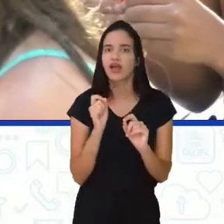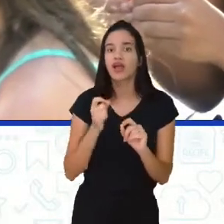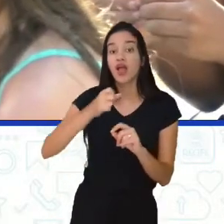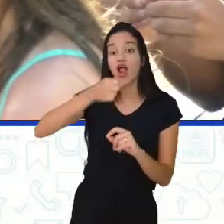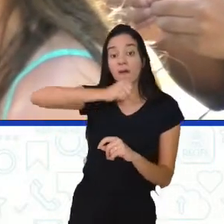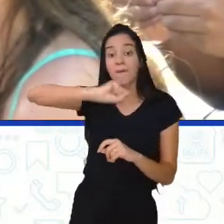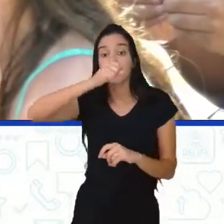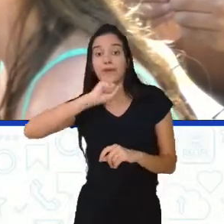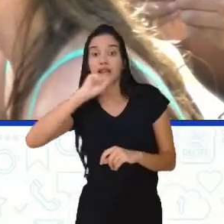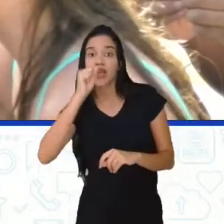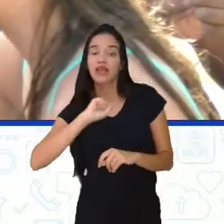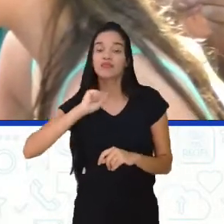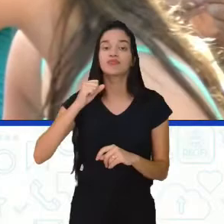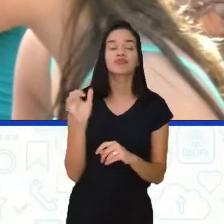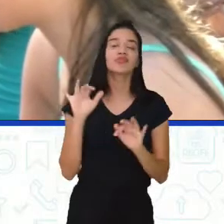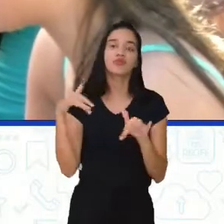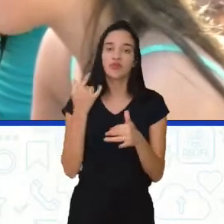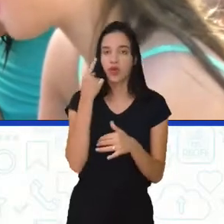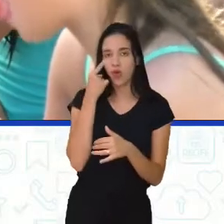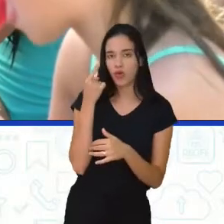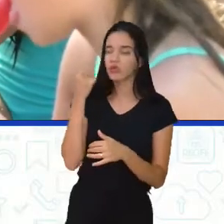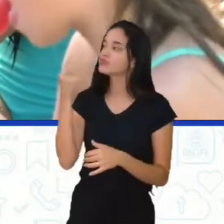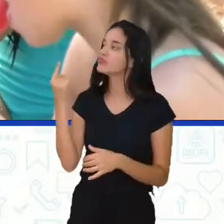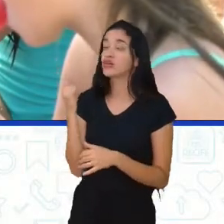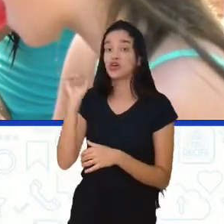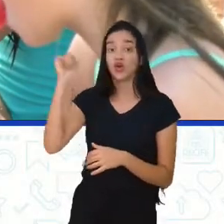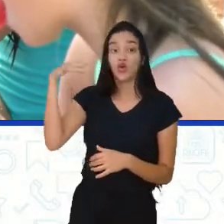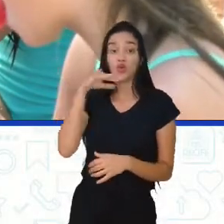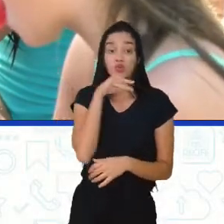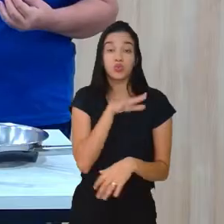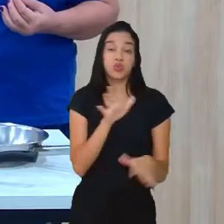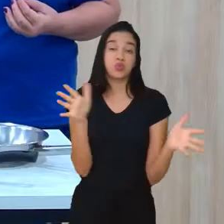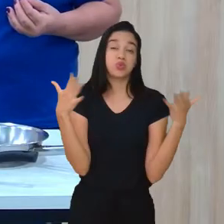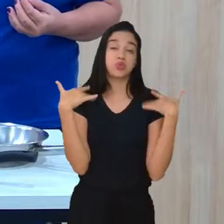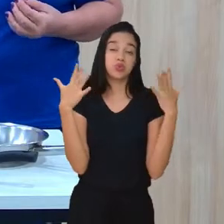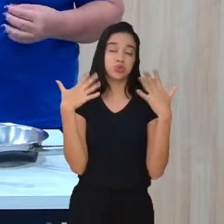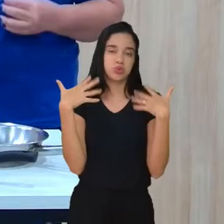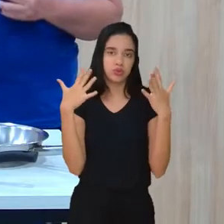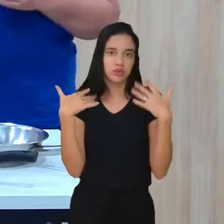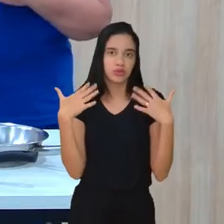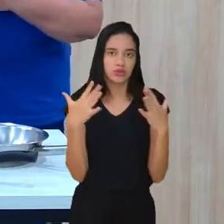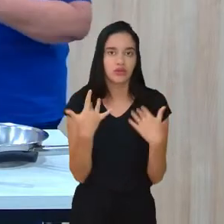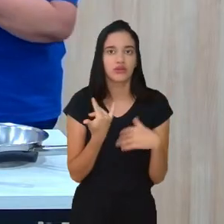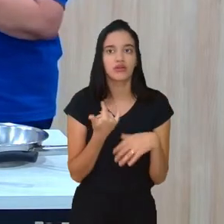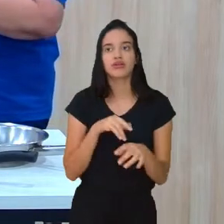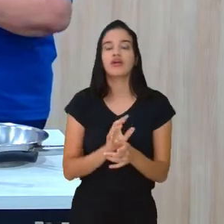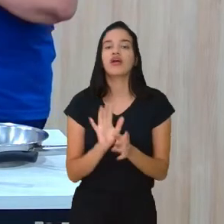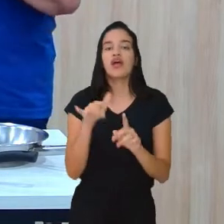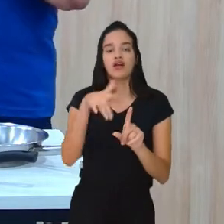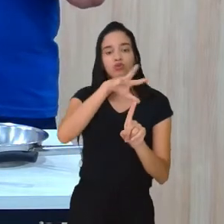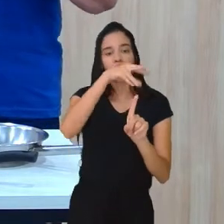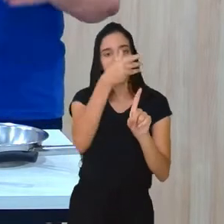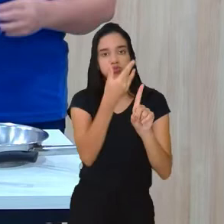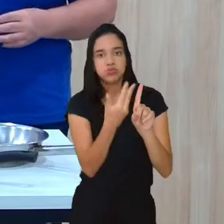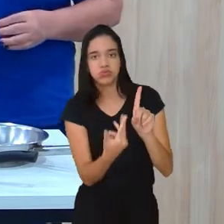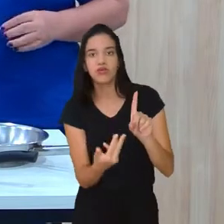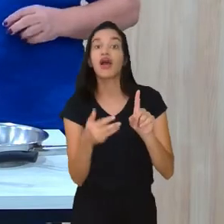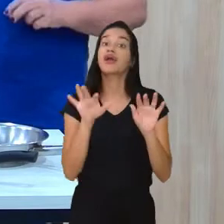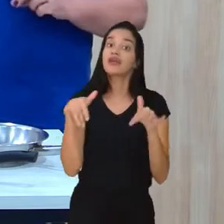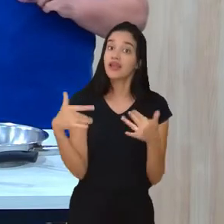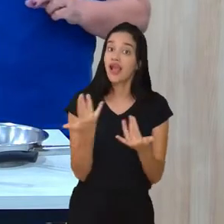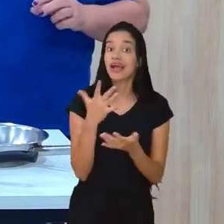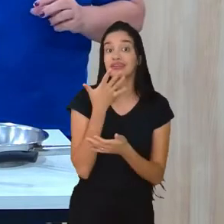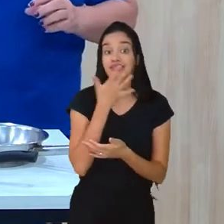picolé? Então, com a temperatura elevada, ele vai derreter mais rápido. E essas crianças precisam saborear